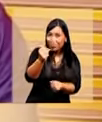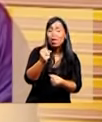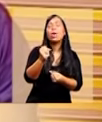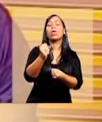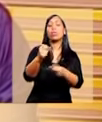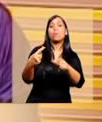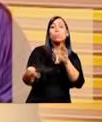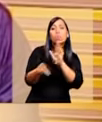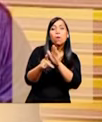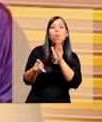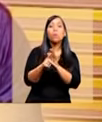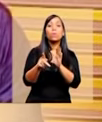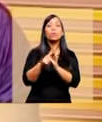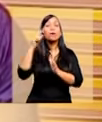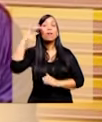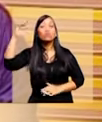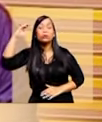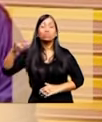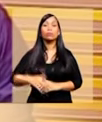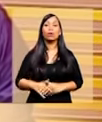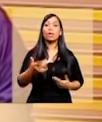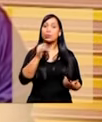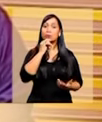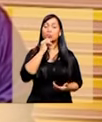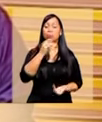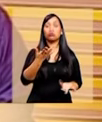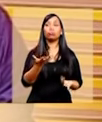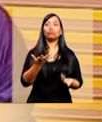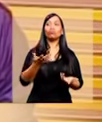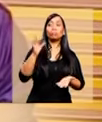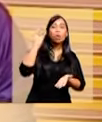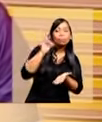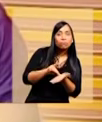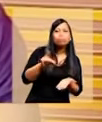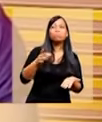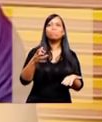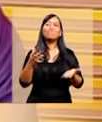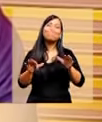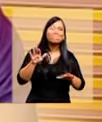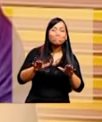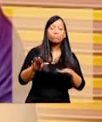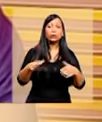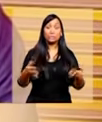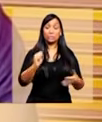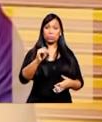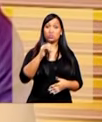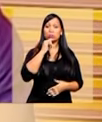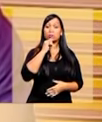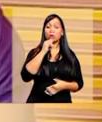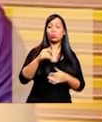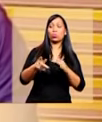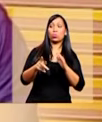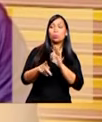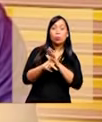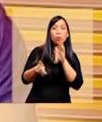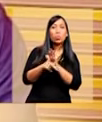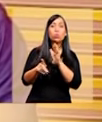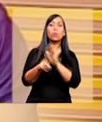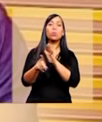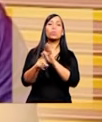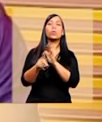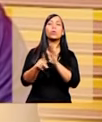do ponto de vista da filosofia, é o assentimento a uma verdade. Se fosse para dar uma definição filosófica. Se fosse para dar uma